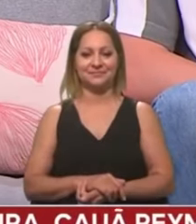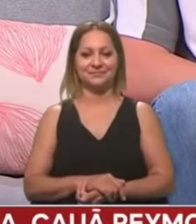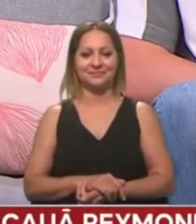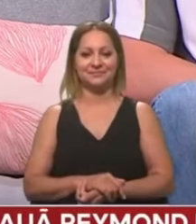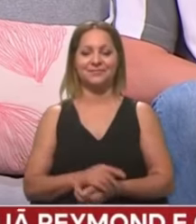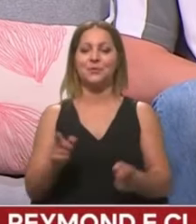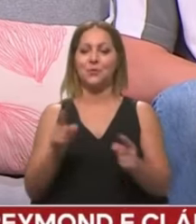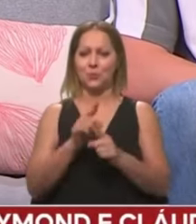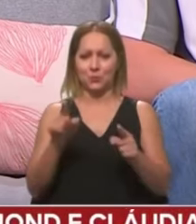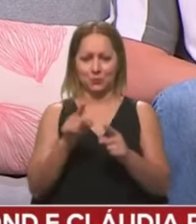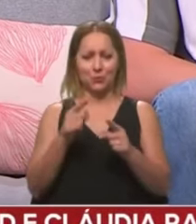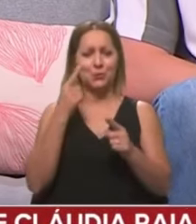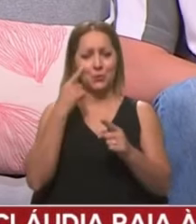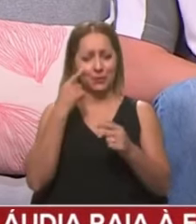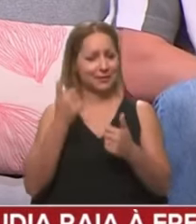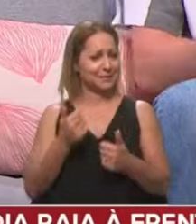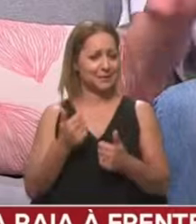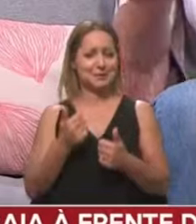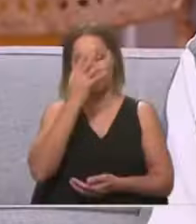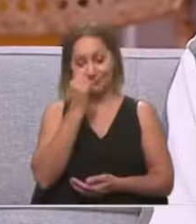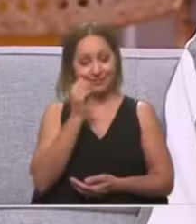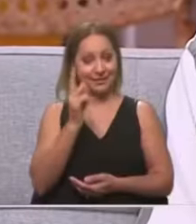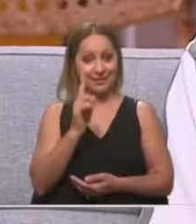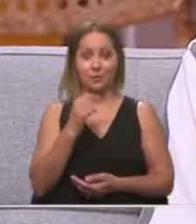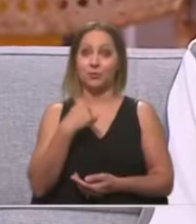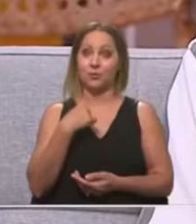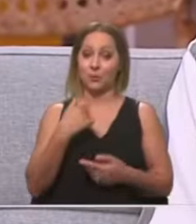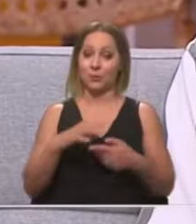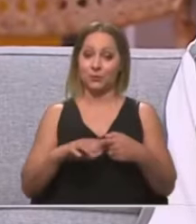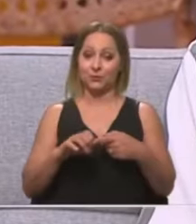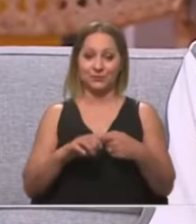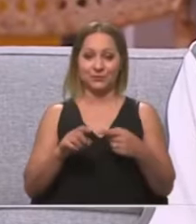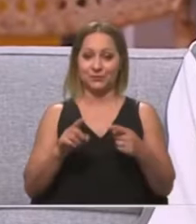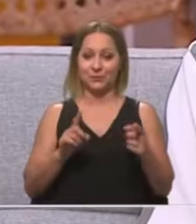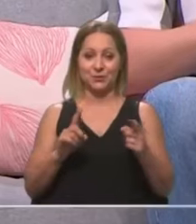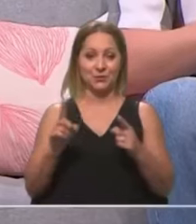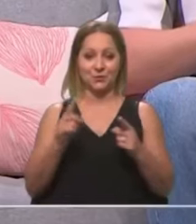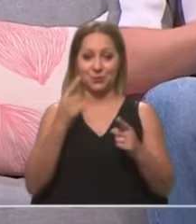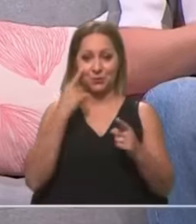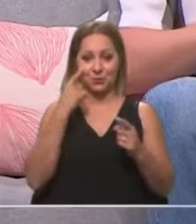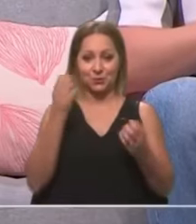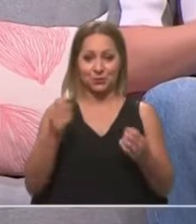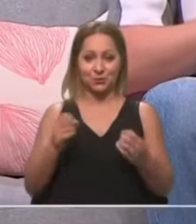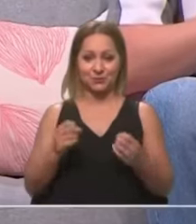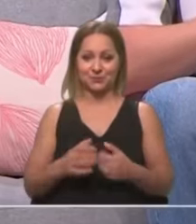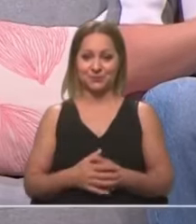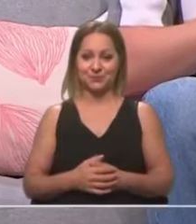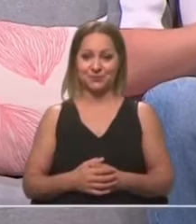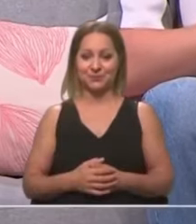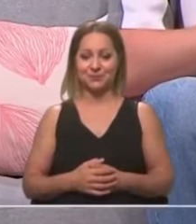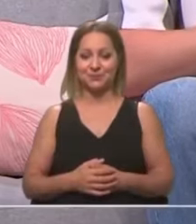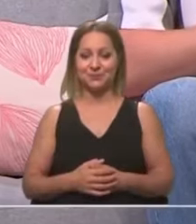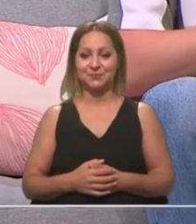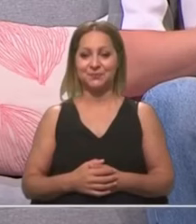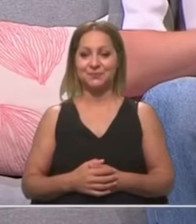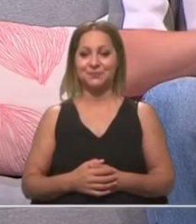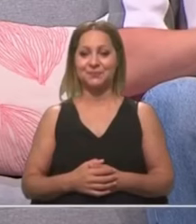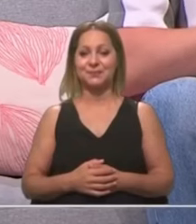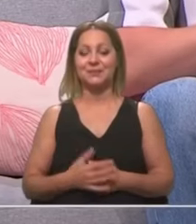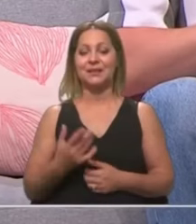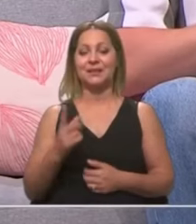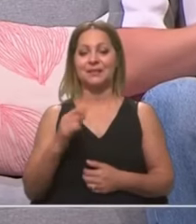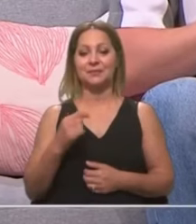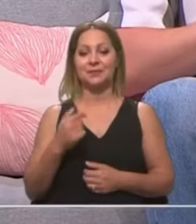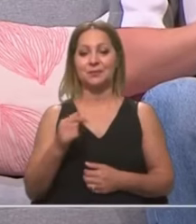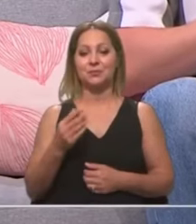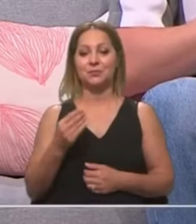Conhecem-se muito bem. É inacreditável. Não nos conhecemos de todo. Não, não, não, algumas, algumas. Também houve muita coisa